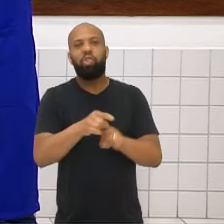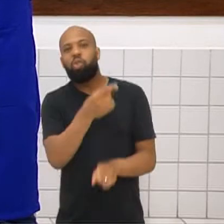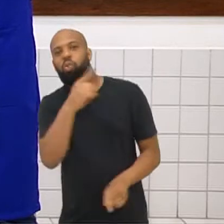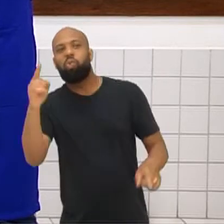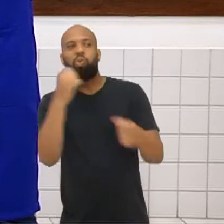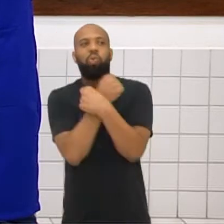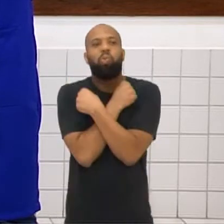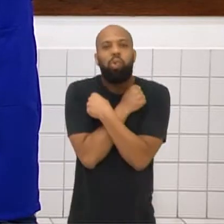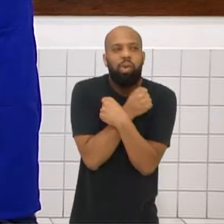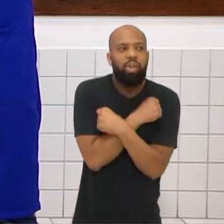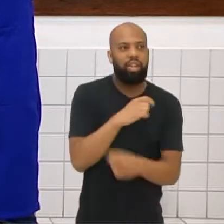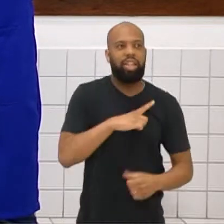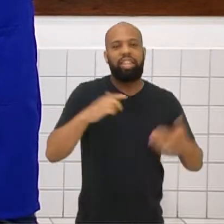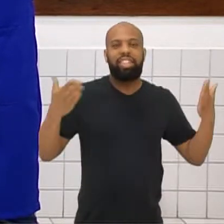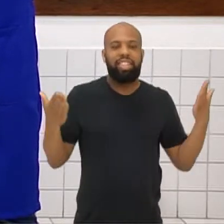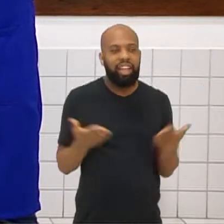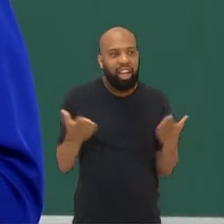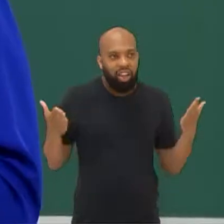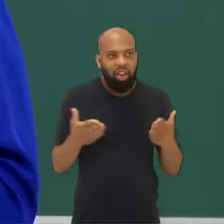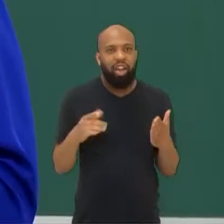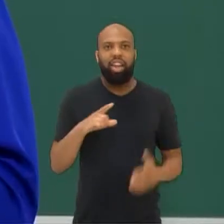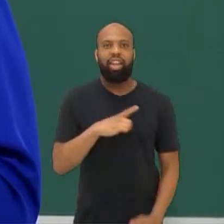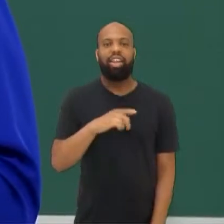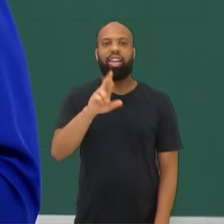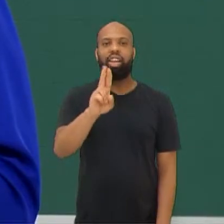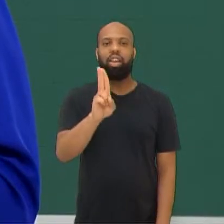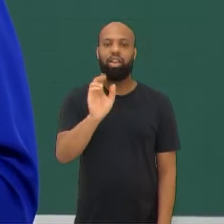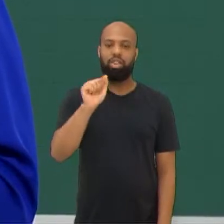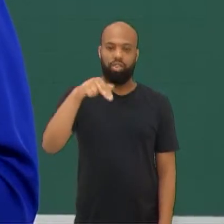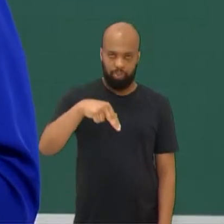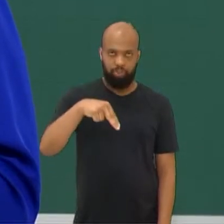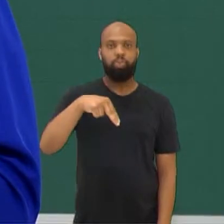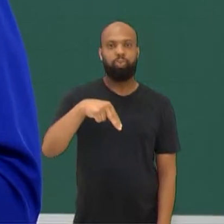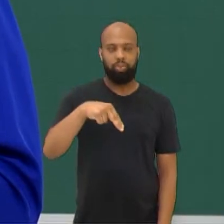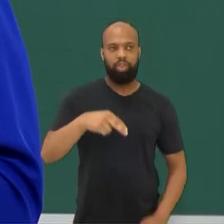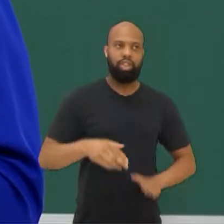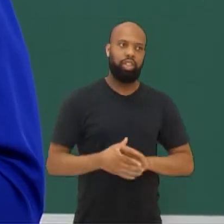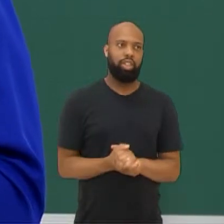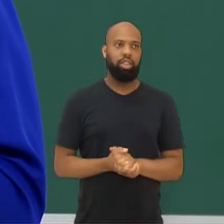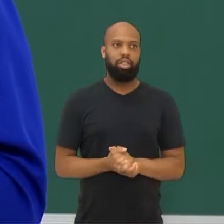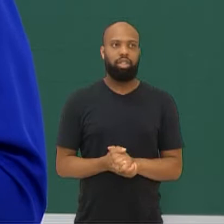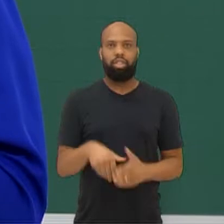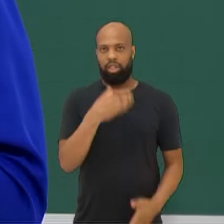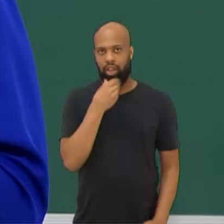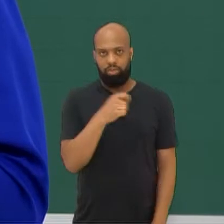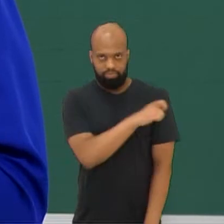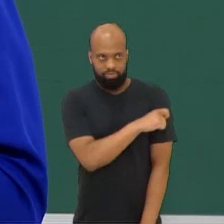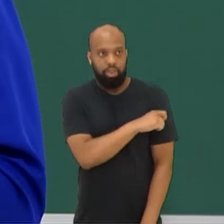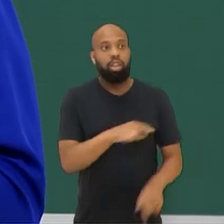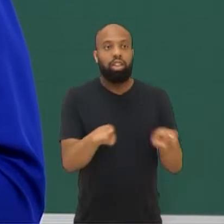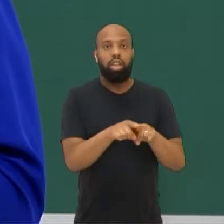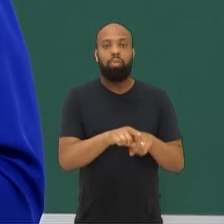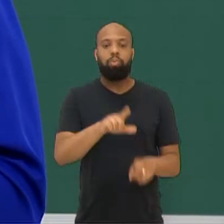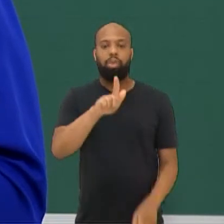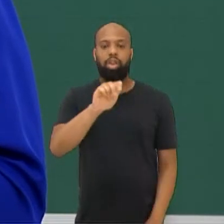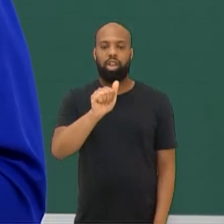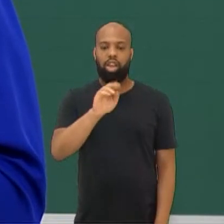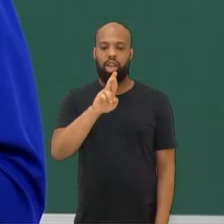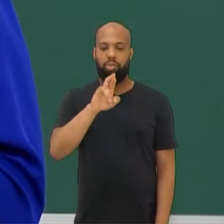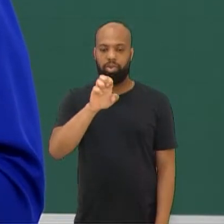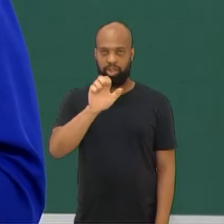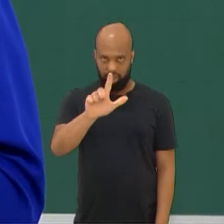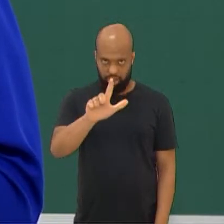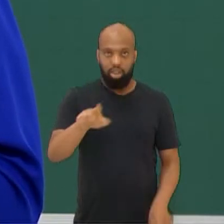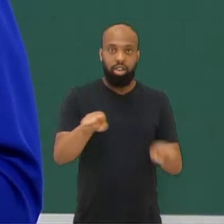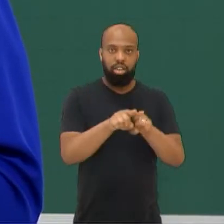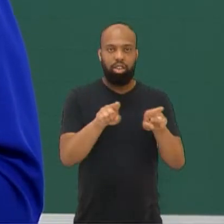últimos abraços aqui. O Juan, do Rio Branco, do Ivaí. O Gabriel Ferreira.